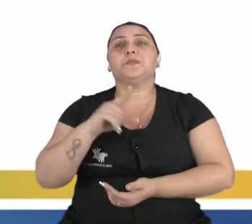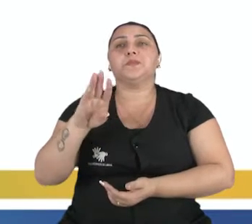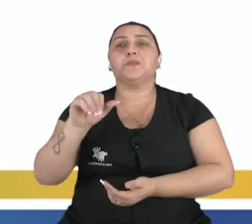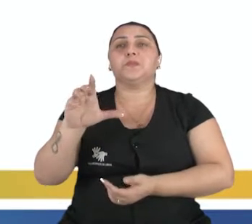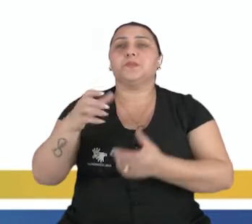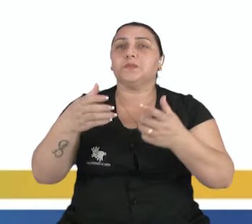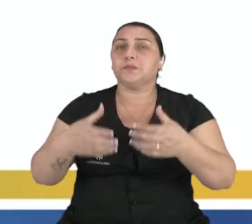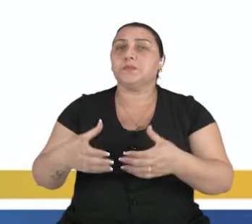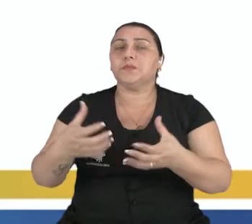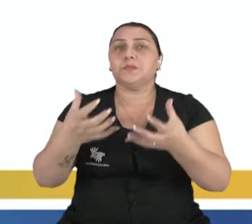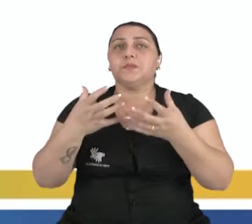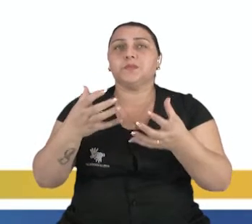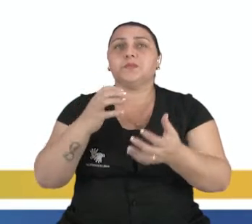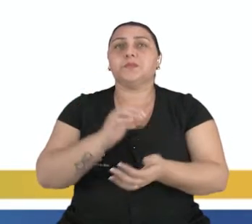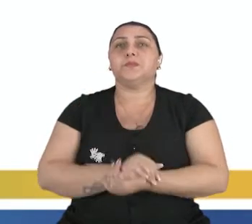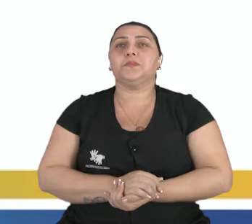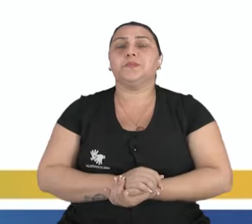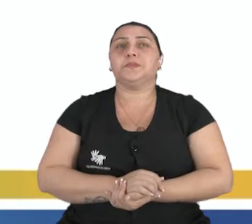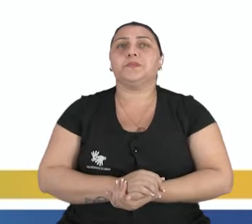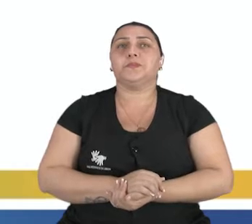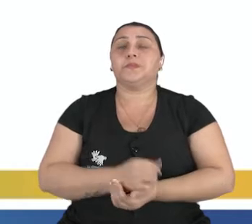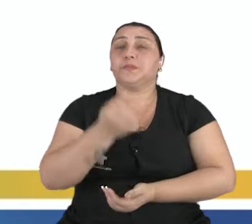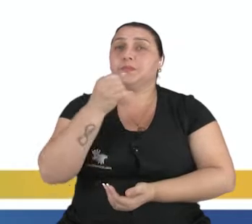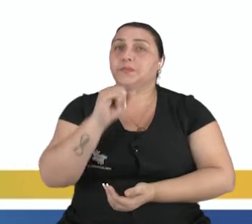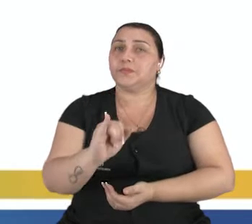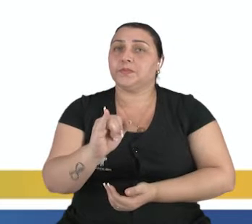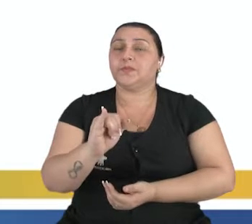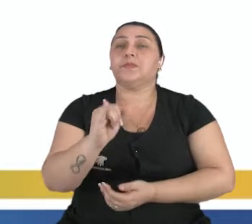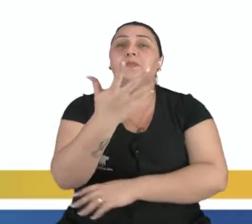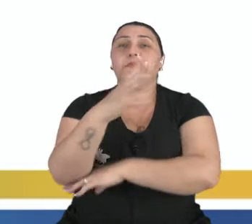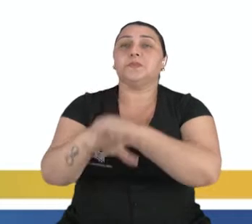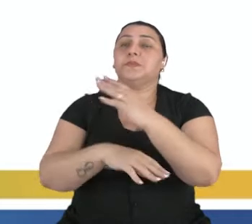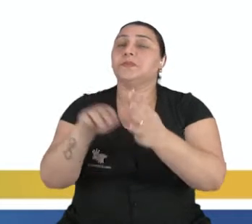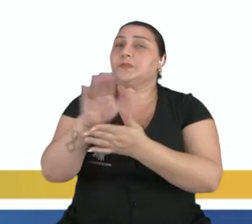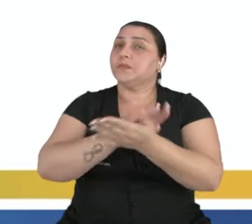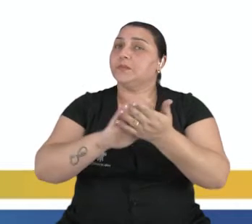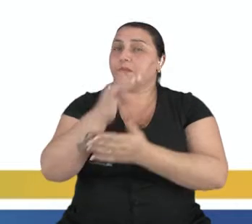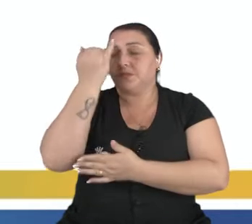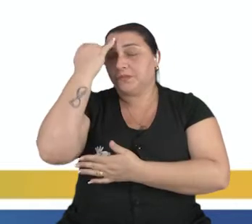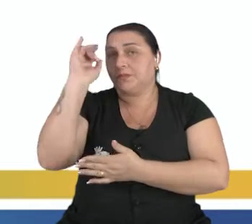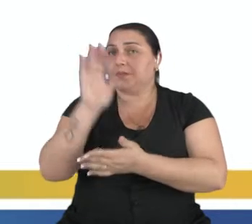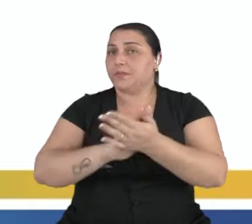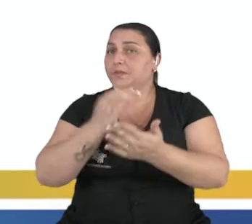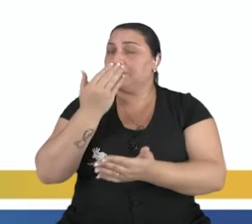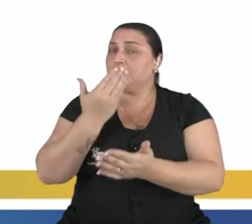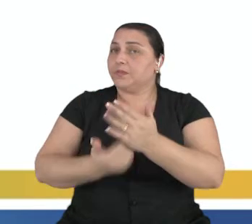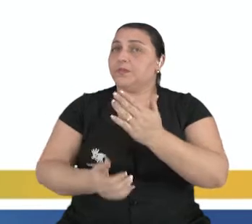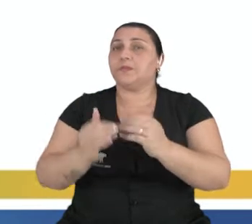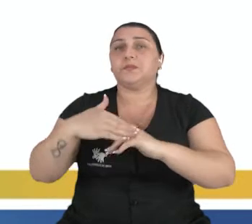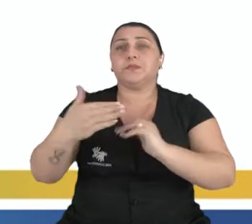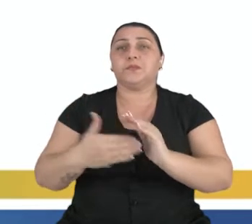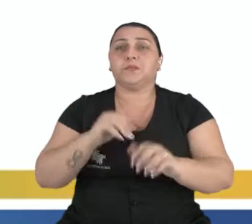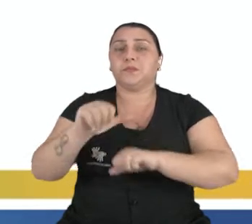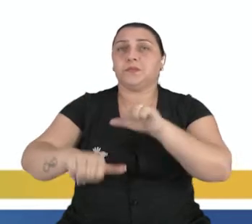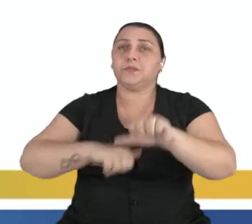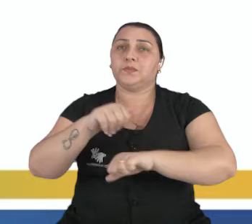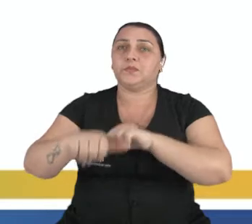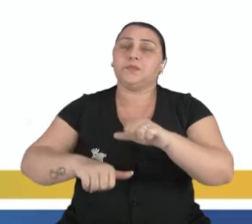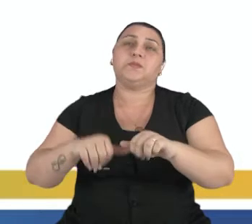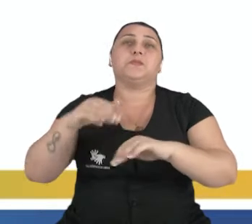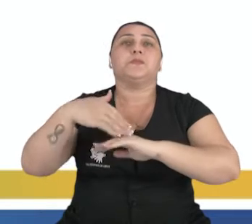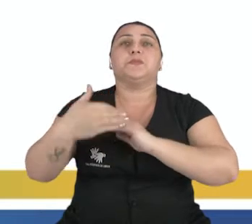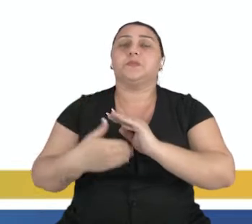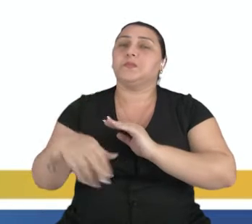desejado. Então, se na natureza nada se cria, nada se perde, tudo se transforma, então, tudo que